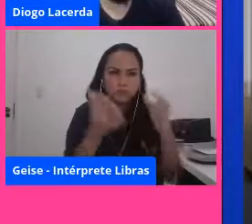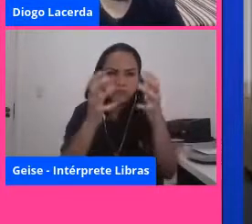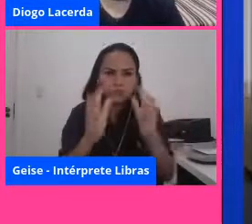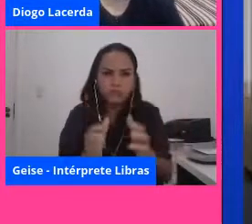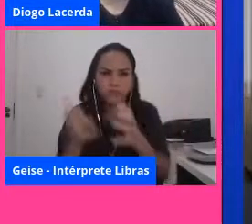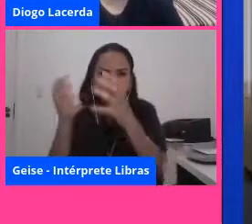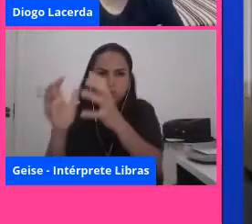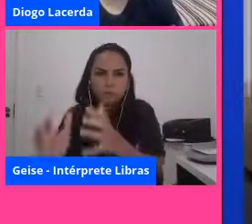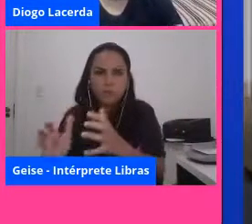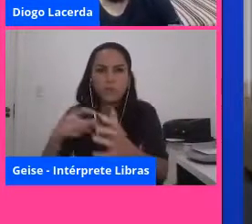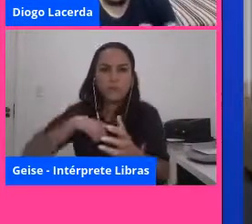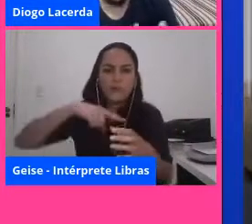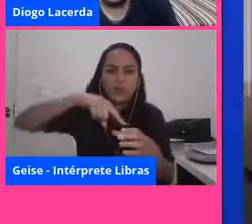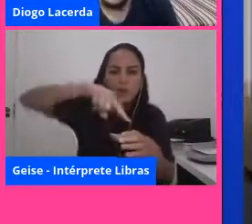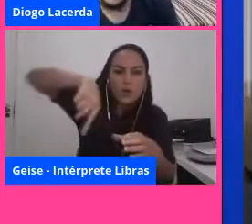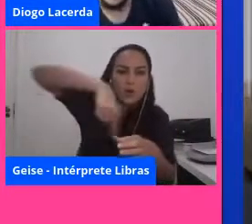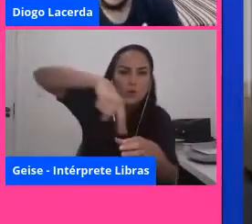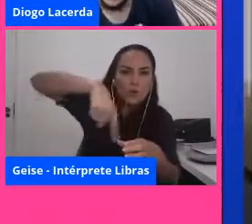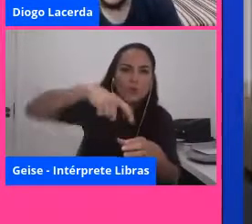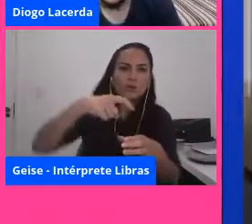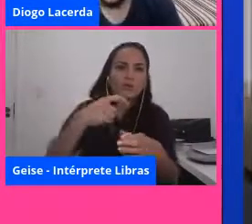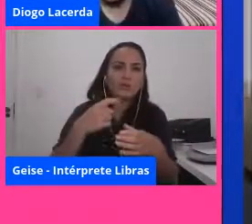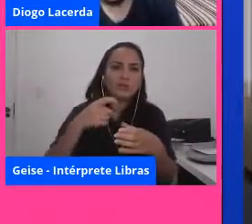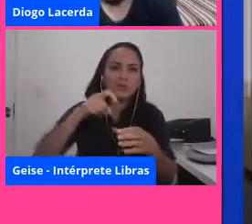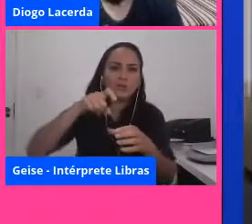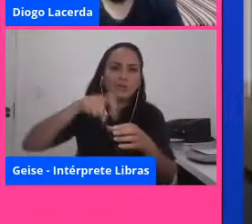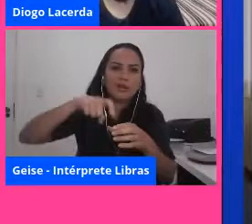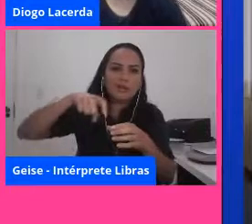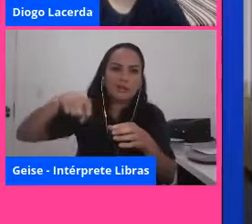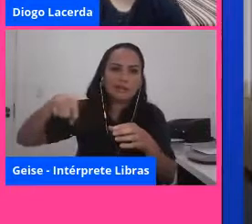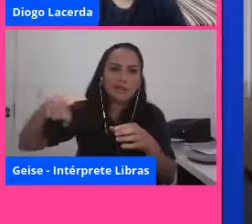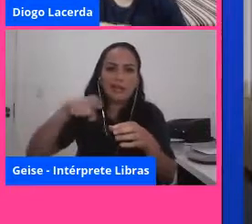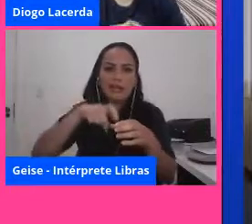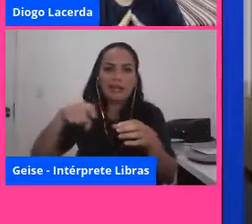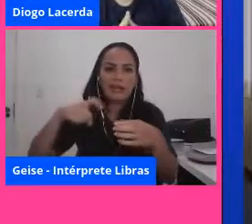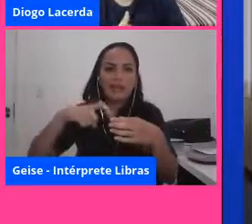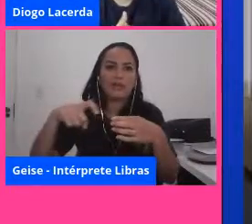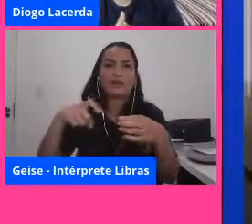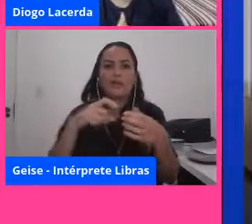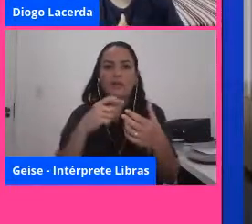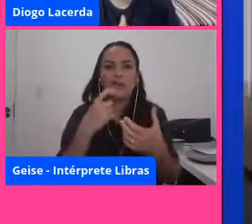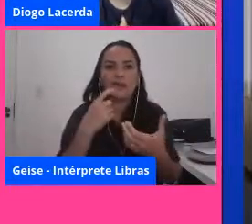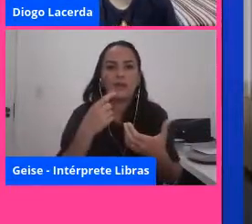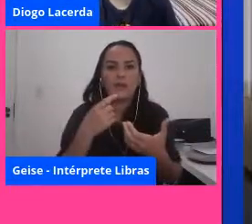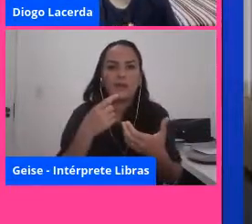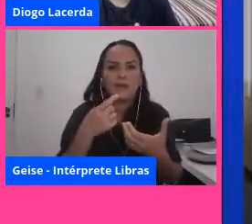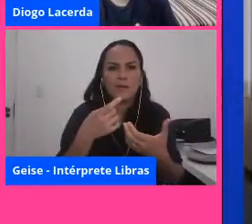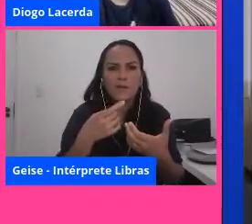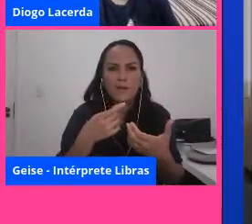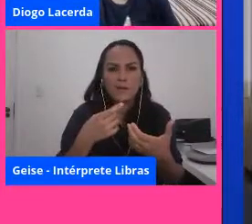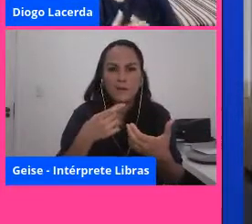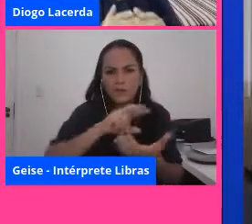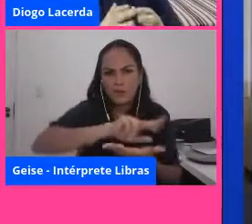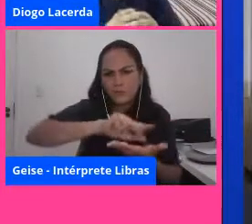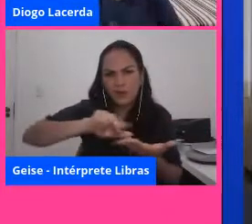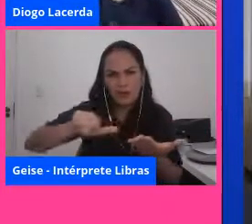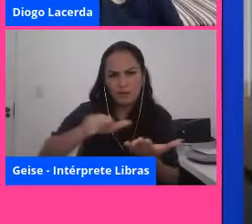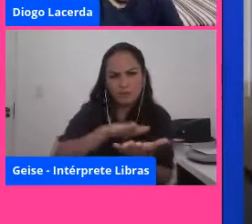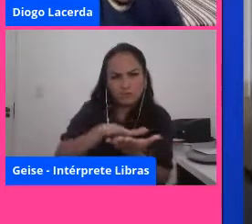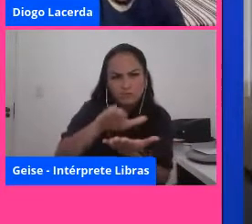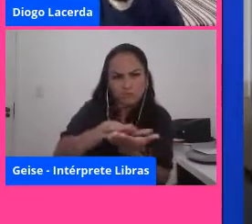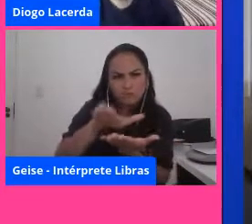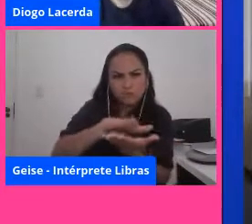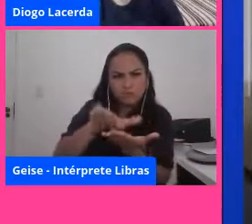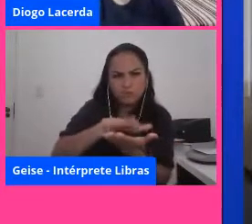vendo dentes, eu estou vendo várias peças sendo impressas, eu estou vendo o computador ali utilizando o software da da